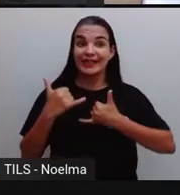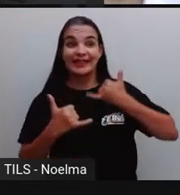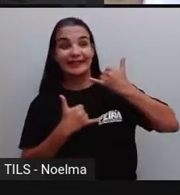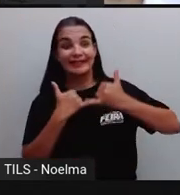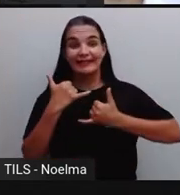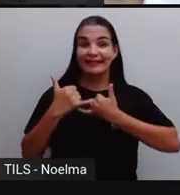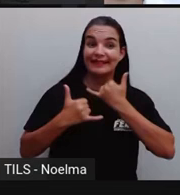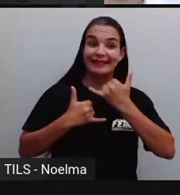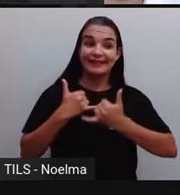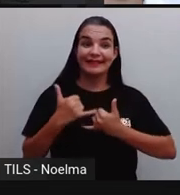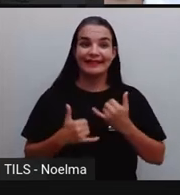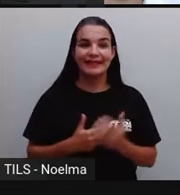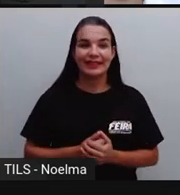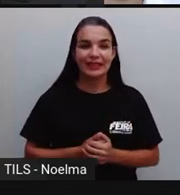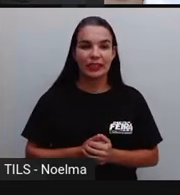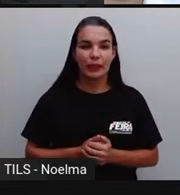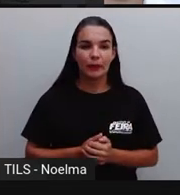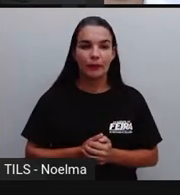Diversão.